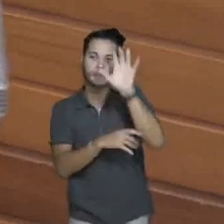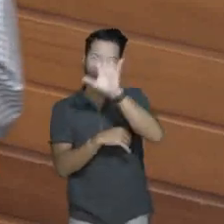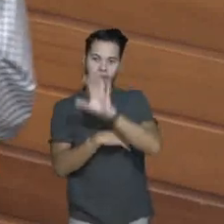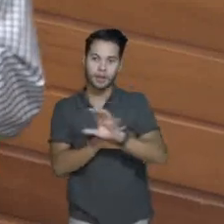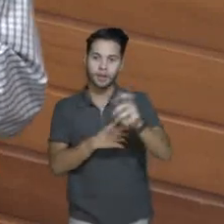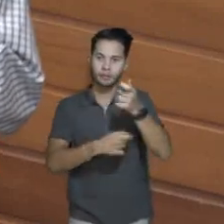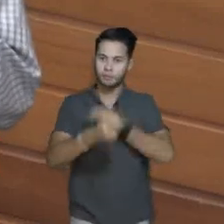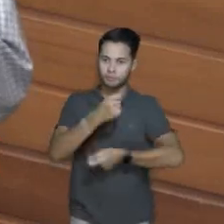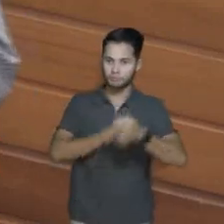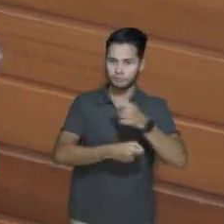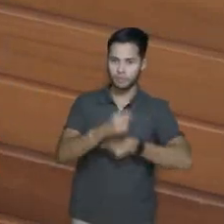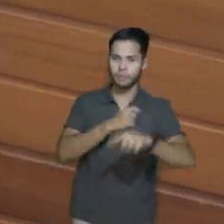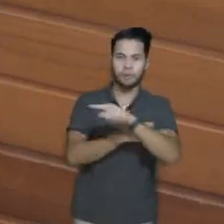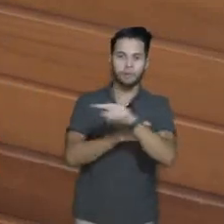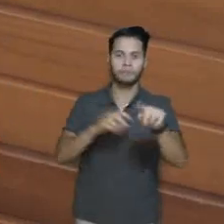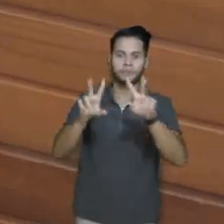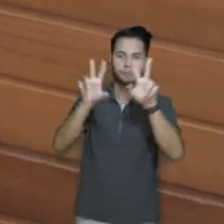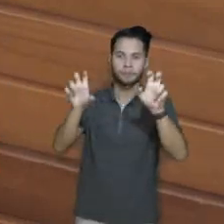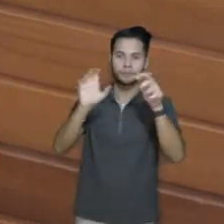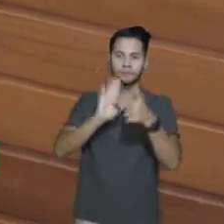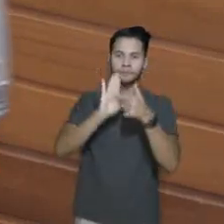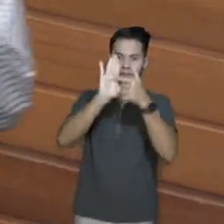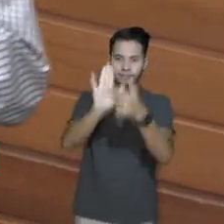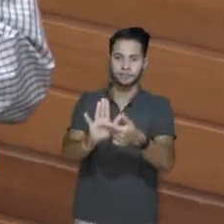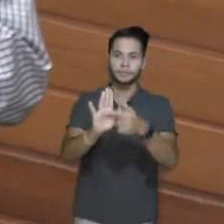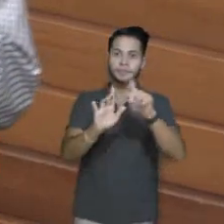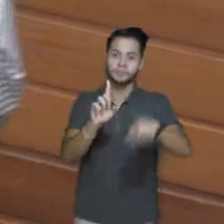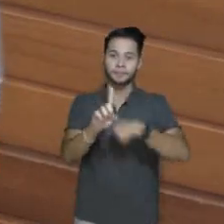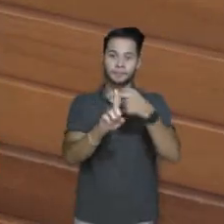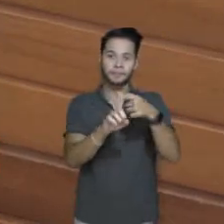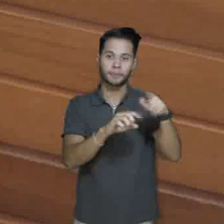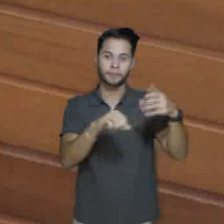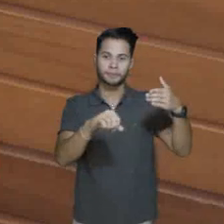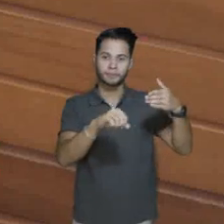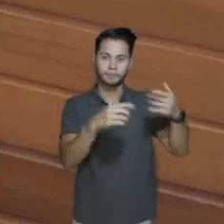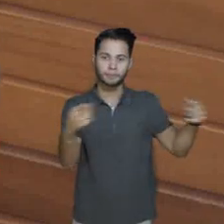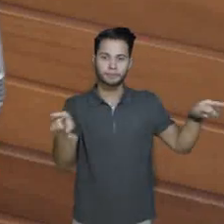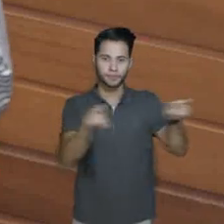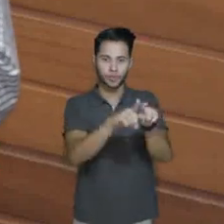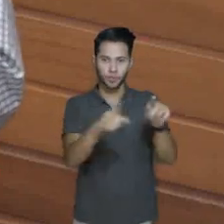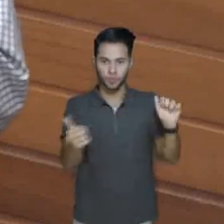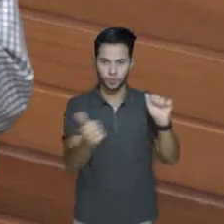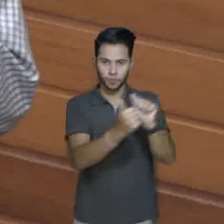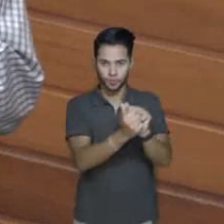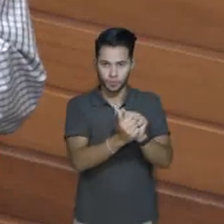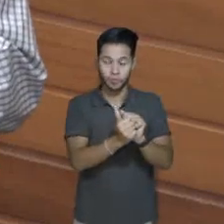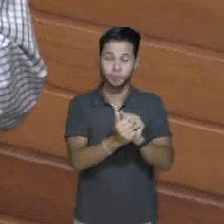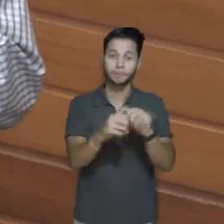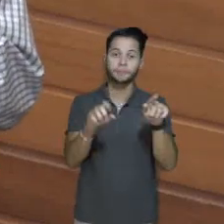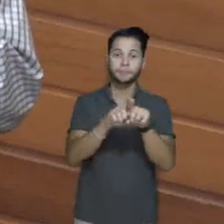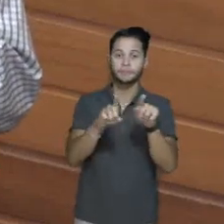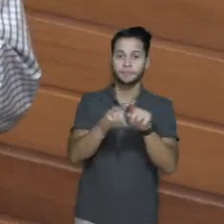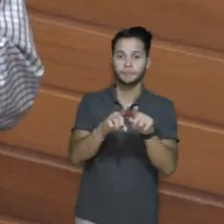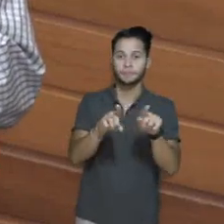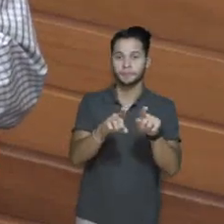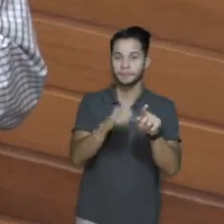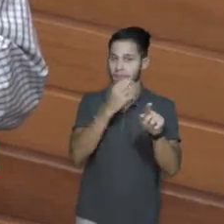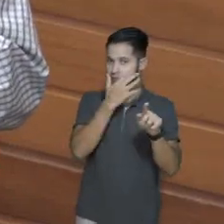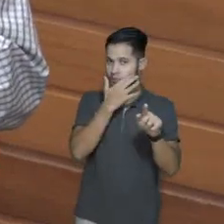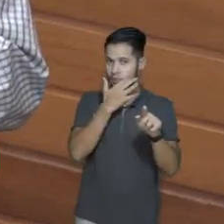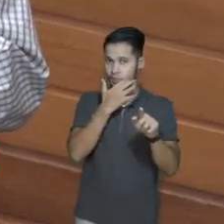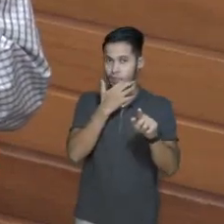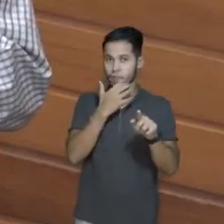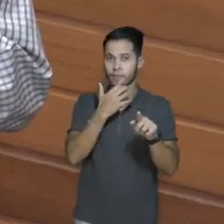para apresentar maçonaria que é uma parceira importante através das suas três potências aliás on dia 9 de